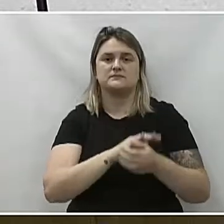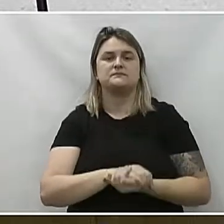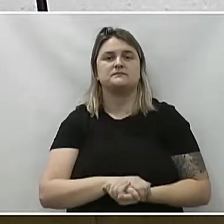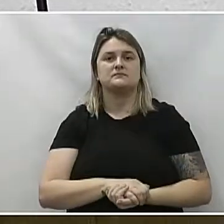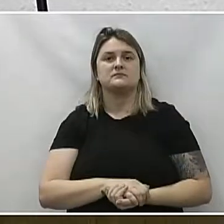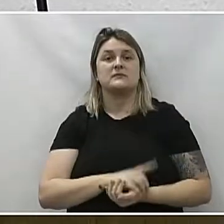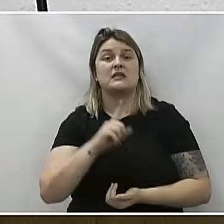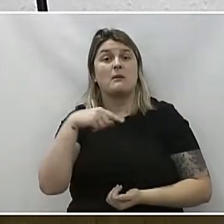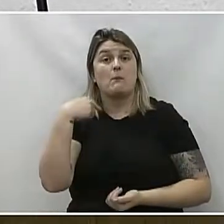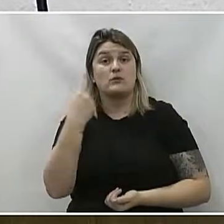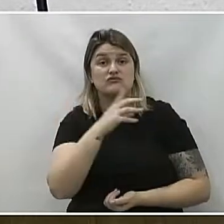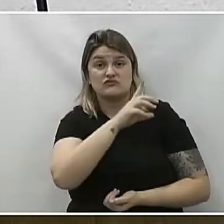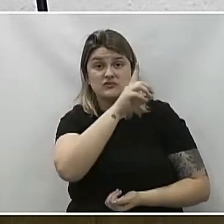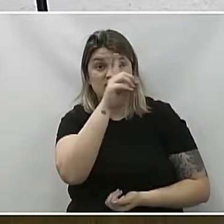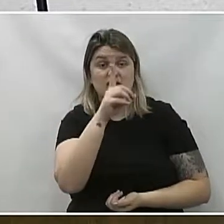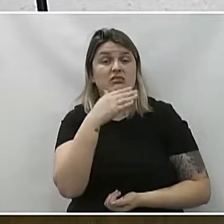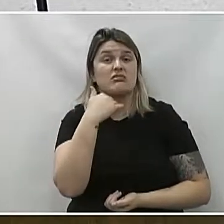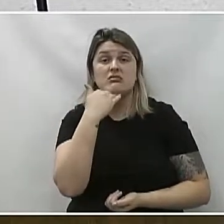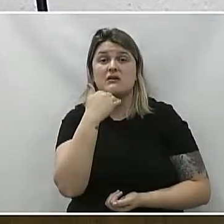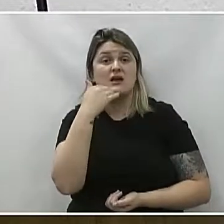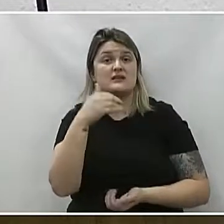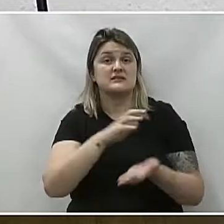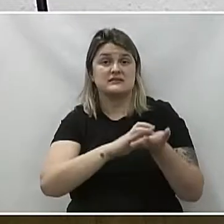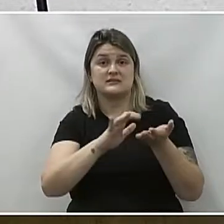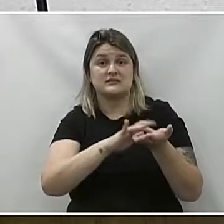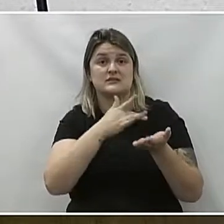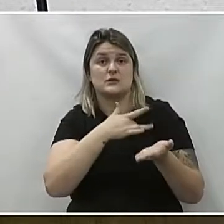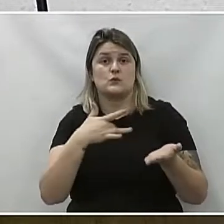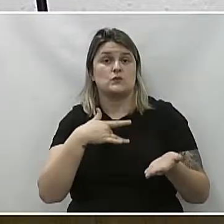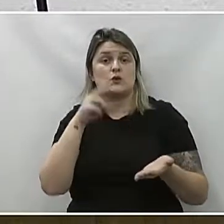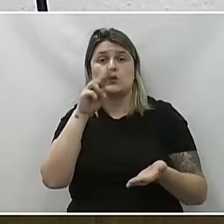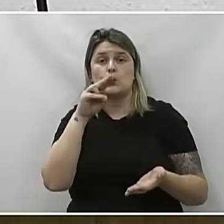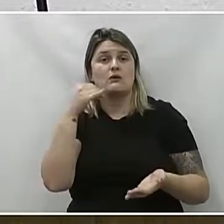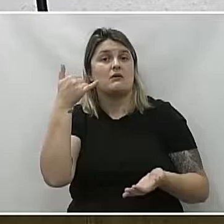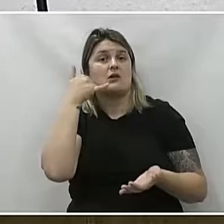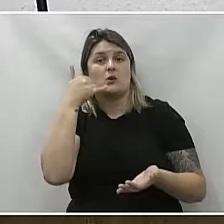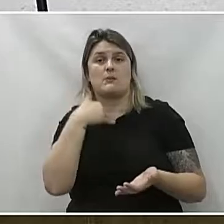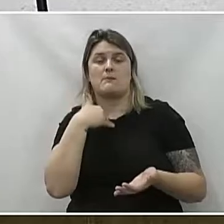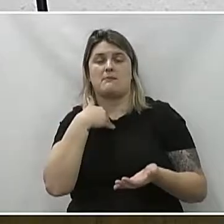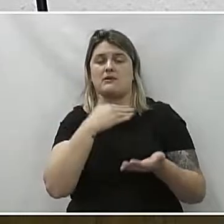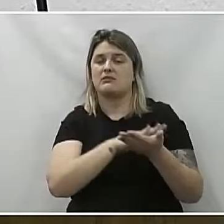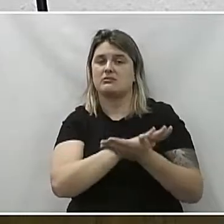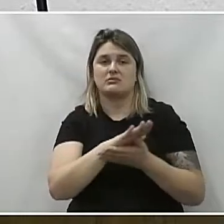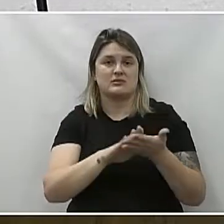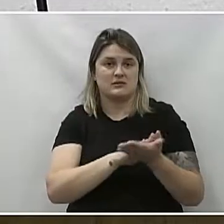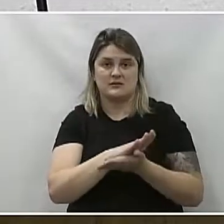depois desse dia, nenhuma ligação da Secretaria de Saúde de União da Vitória. Nada.